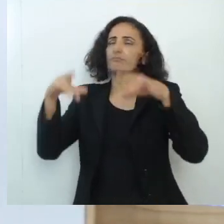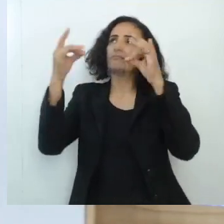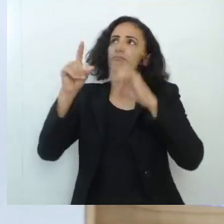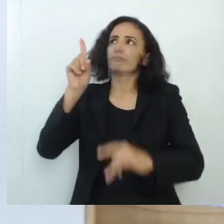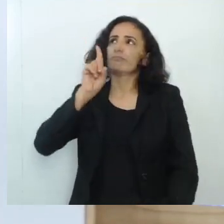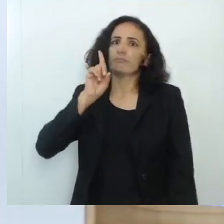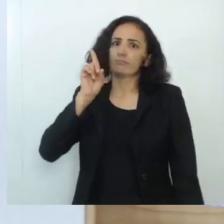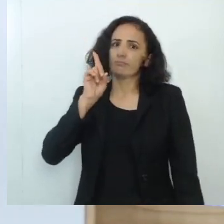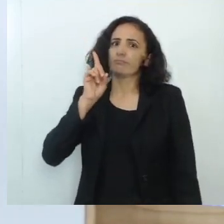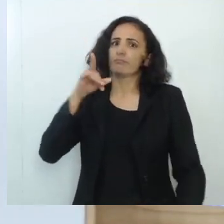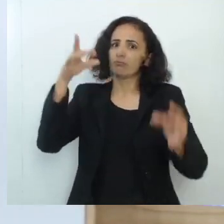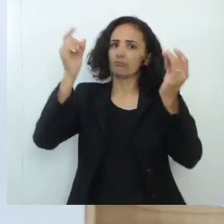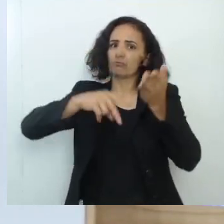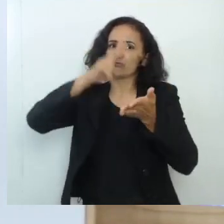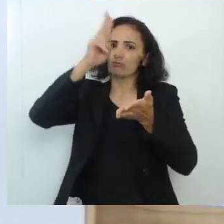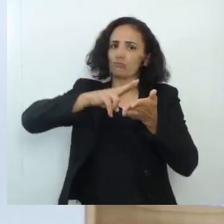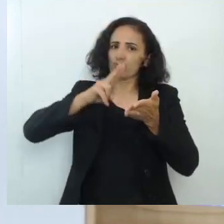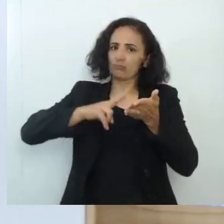fase predominante